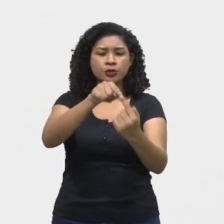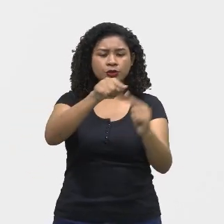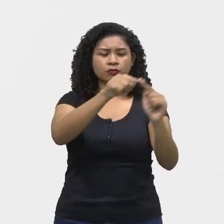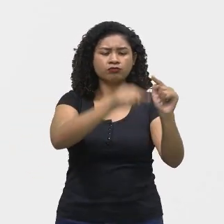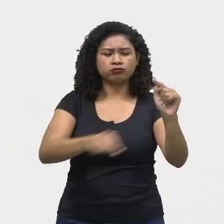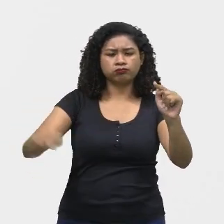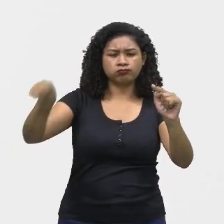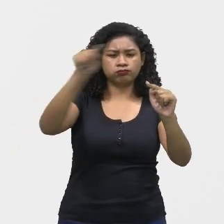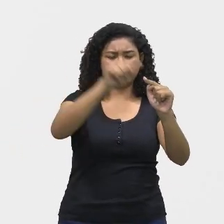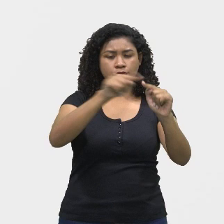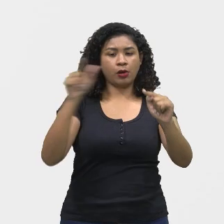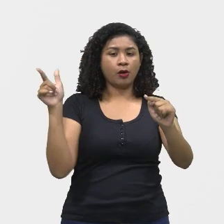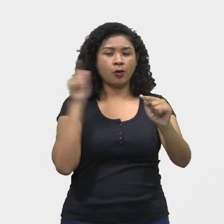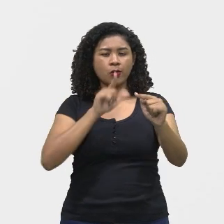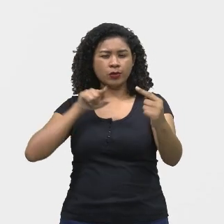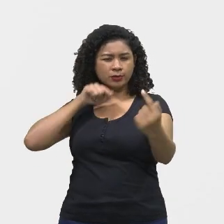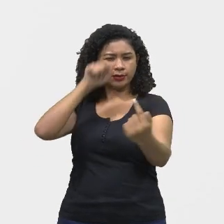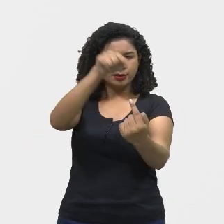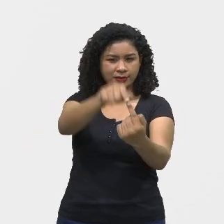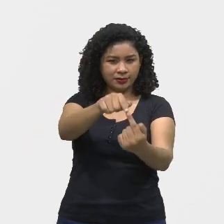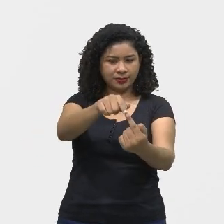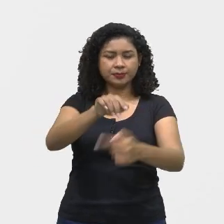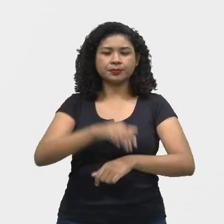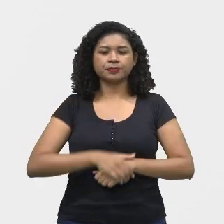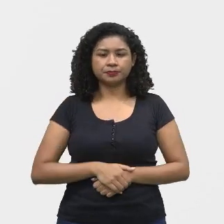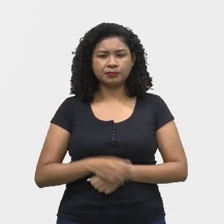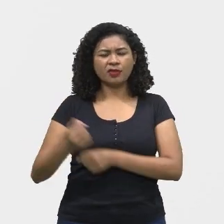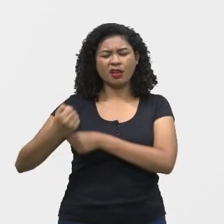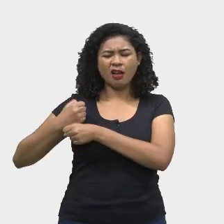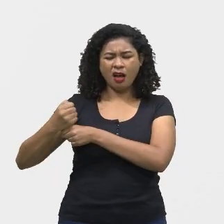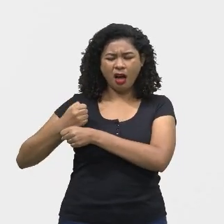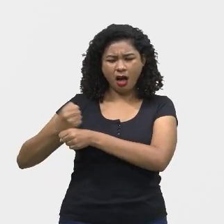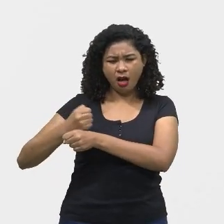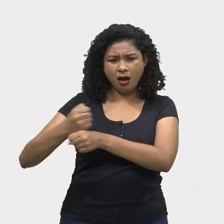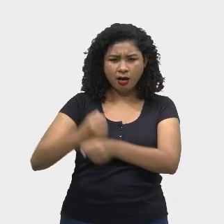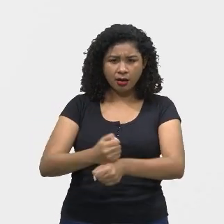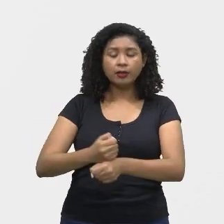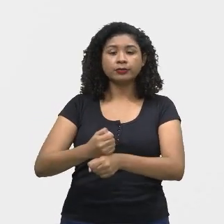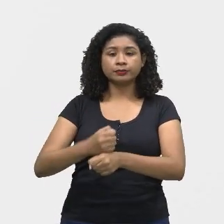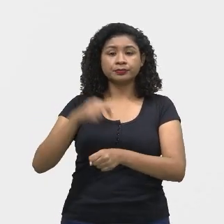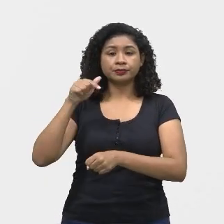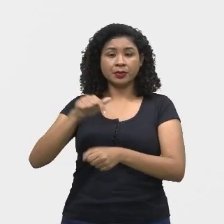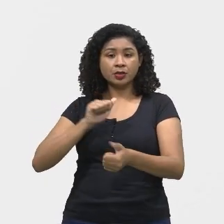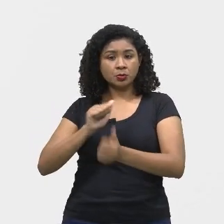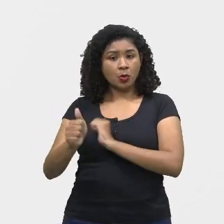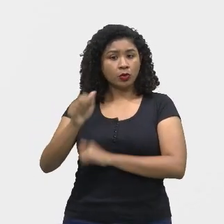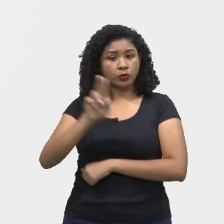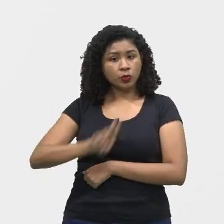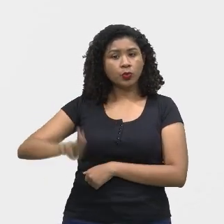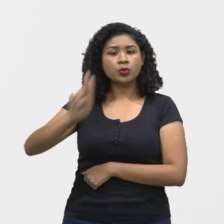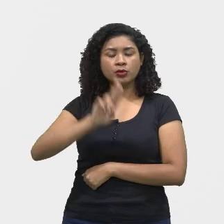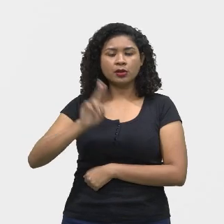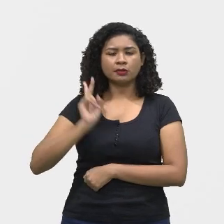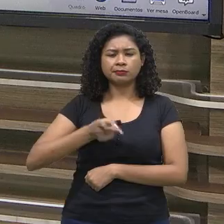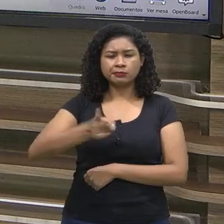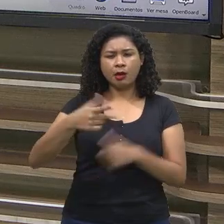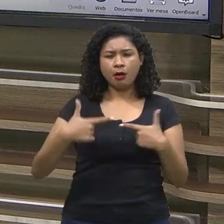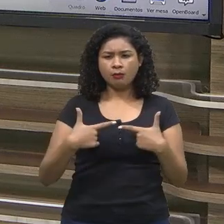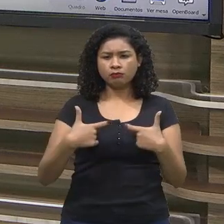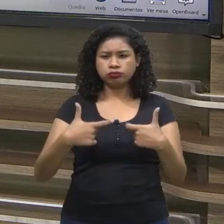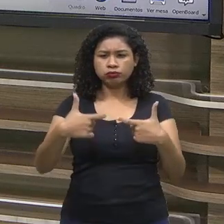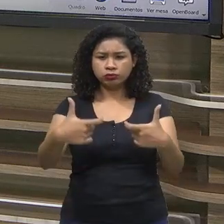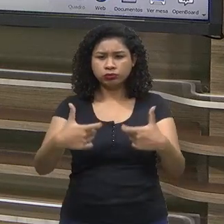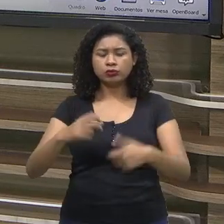milhares de anos, essa atividade foi usada na guerra e na caça. Então vejam bem, a